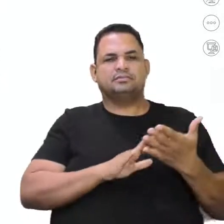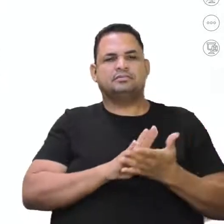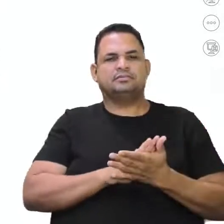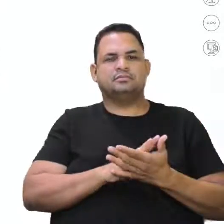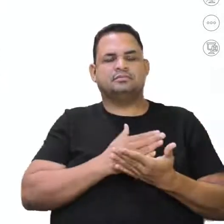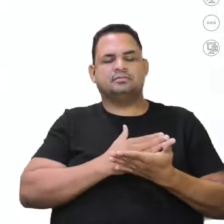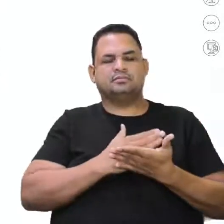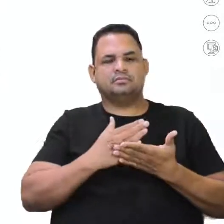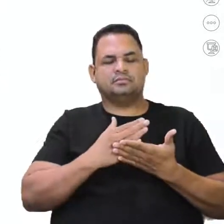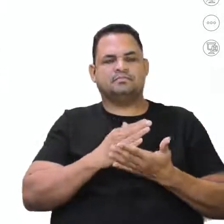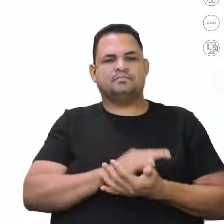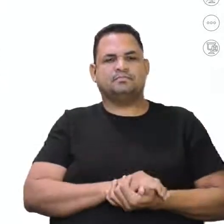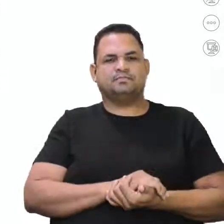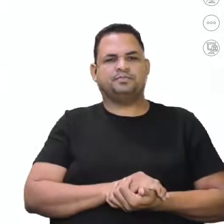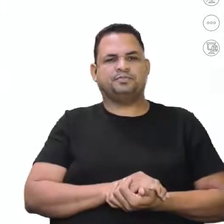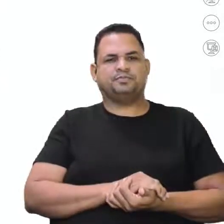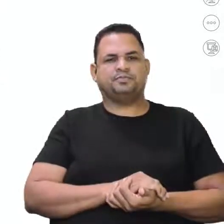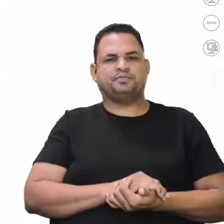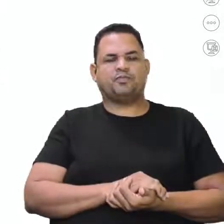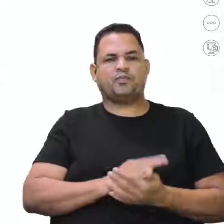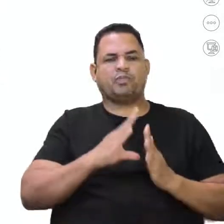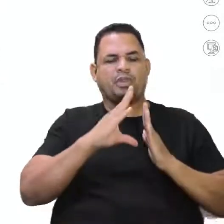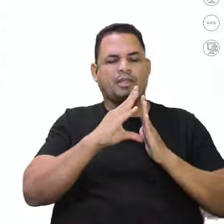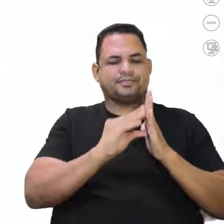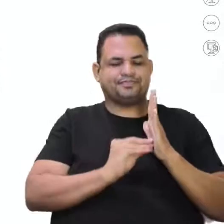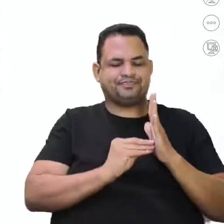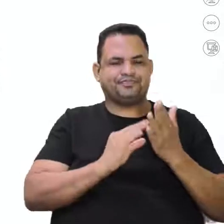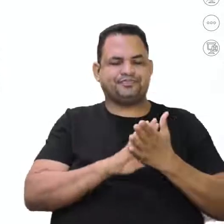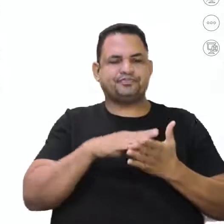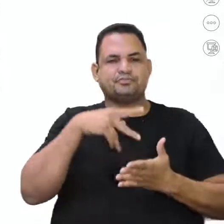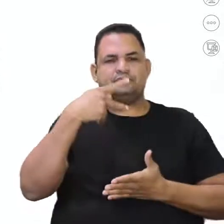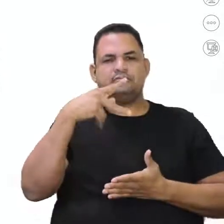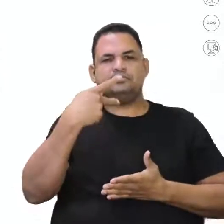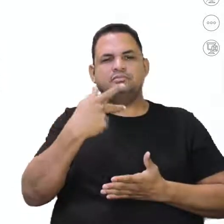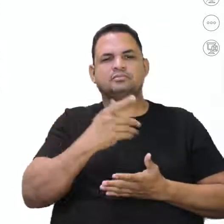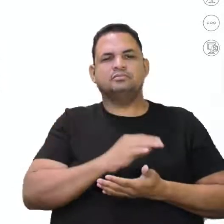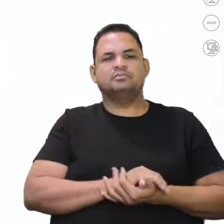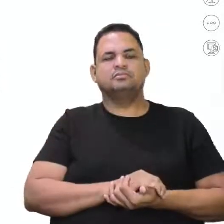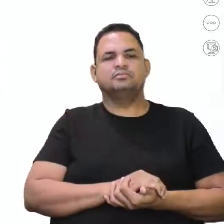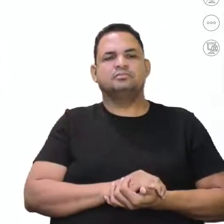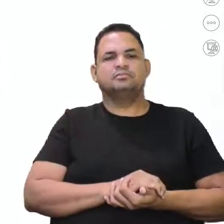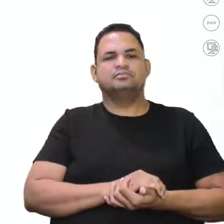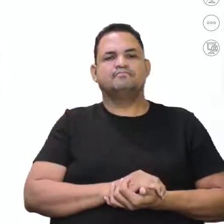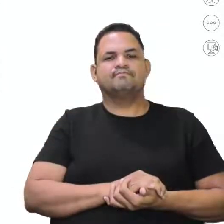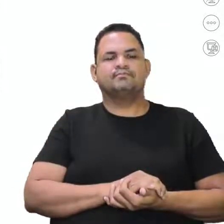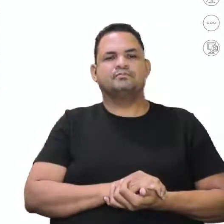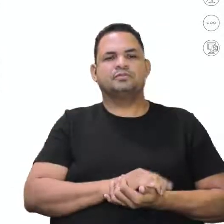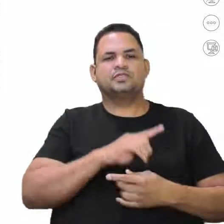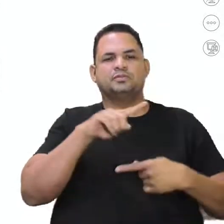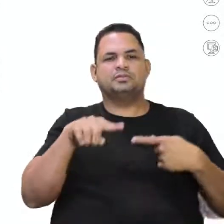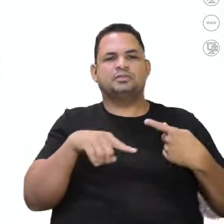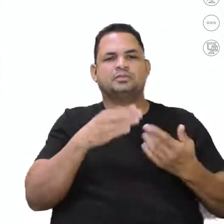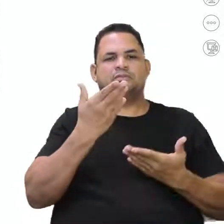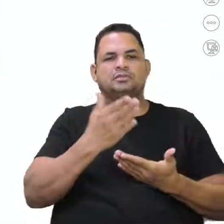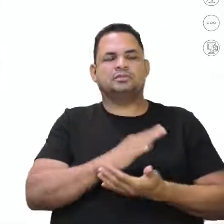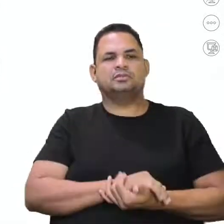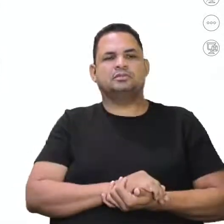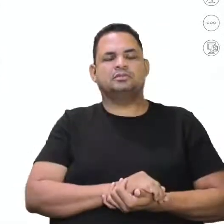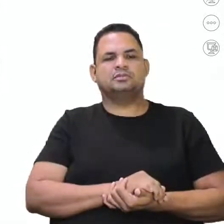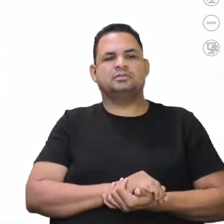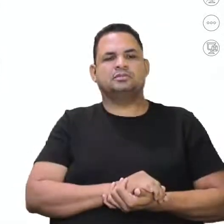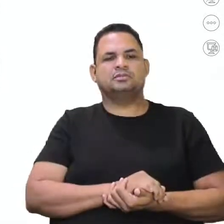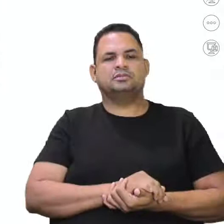nossa introdução do conteúdo que a gente vai falar sobre Reading Strategies, na verdade. O foco é aqui,